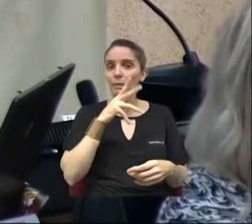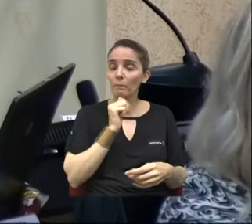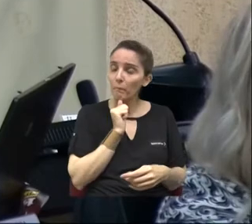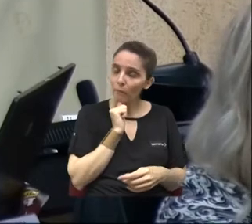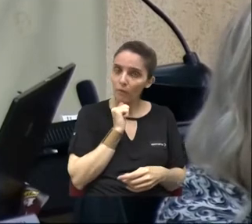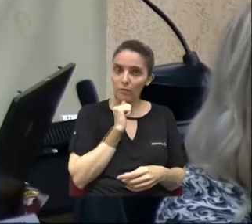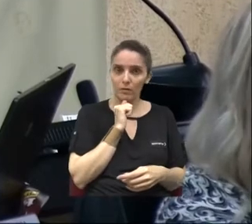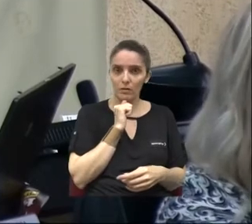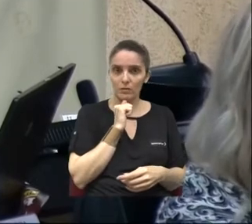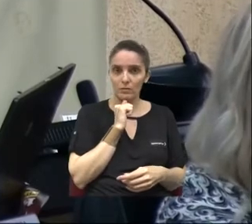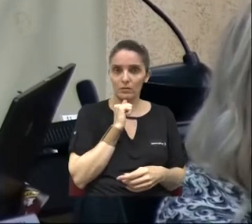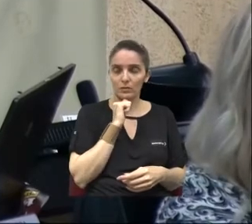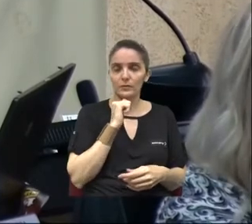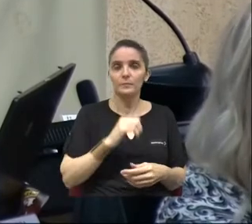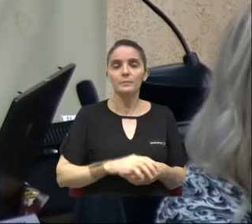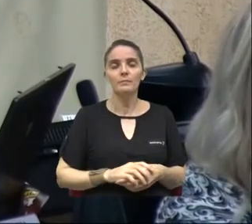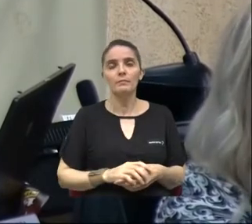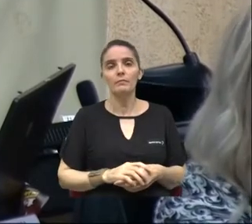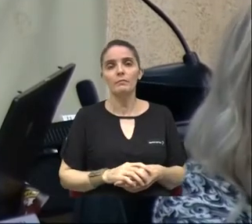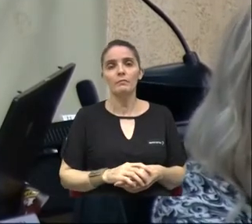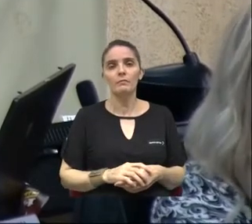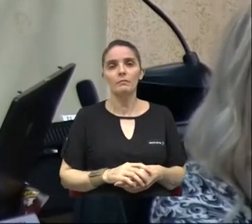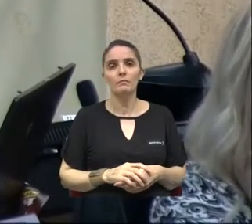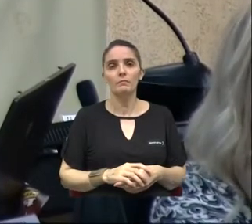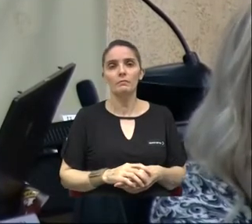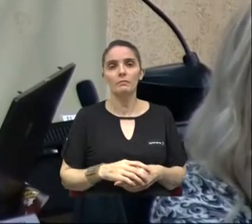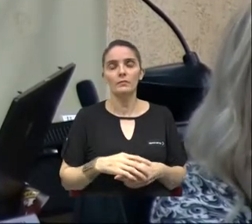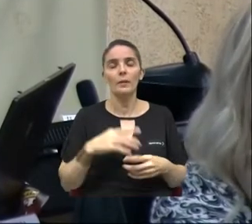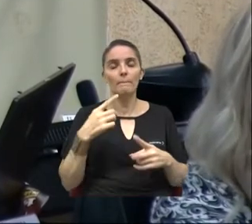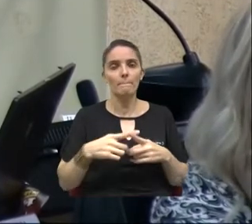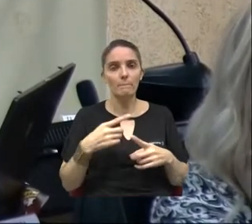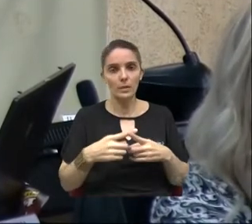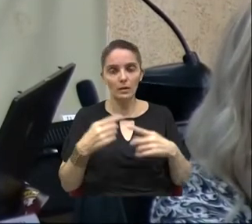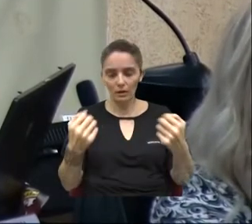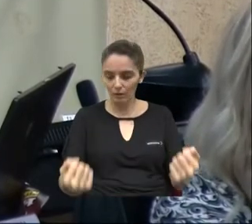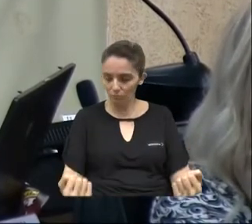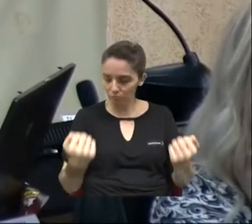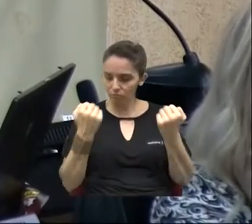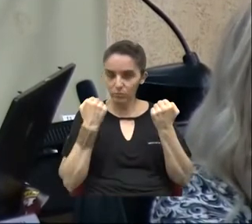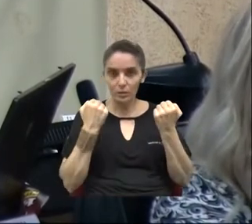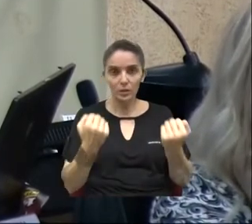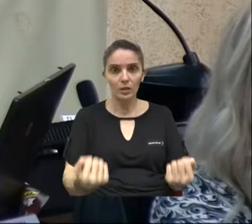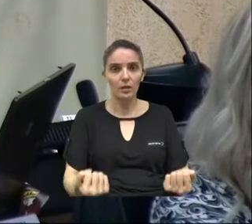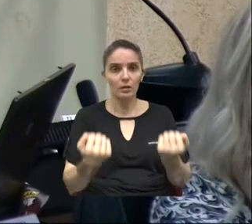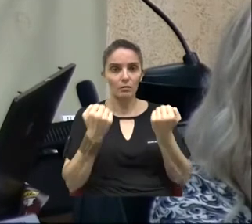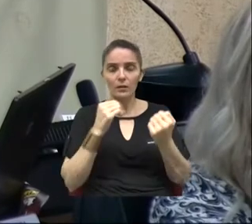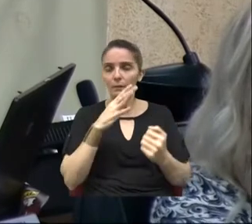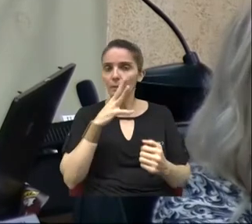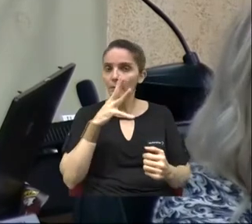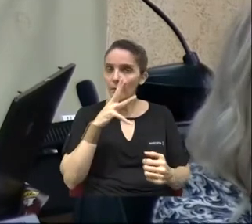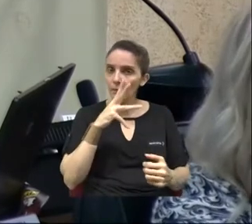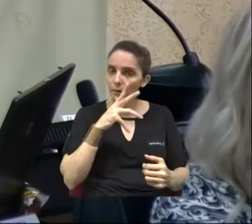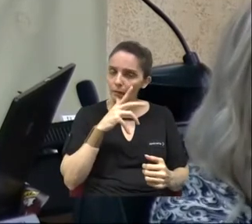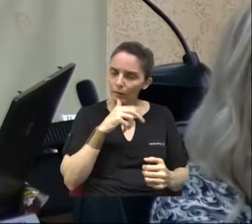normal durante, né, os treinos, ele é demorado, ele é lento, você precisa